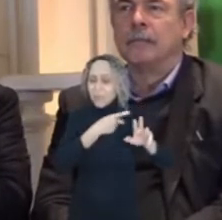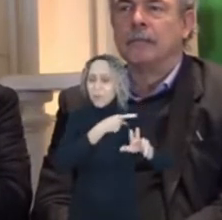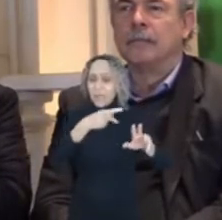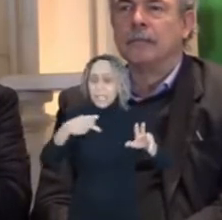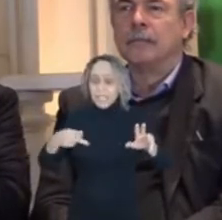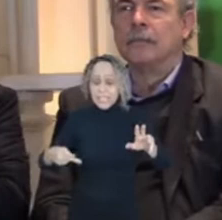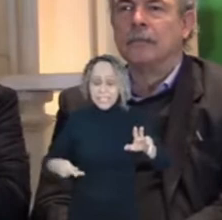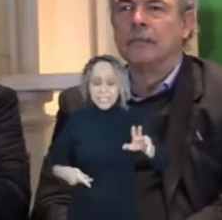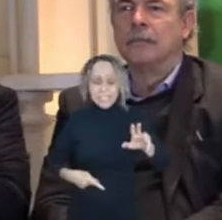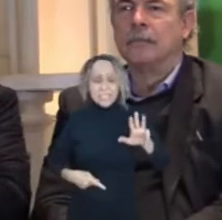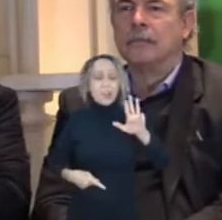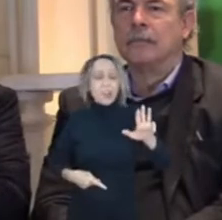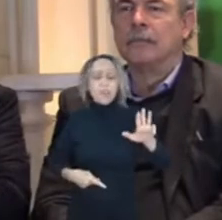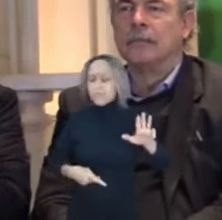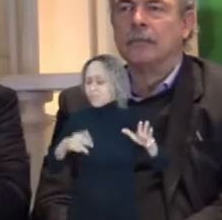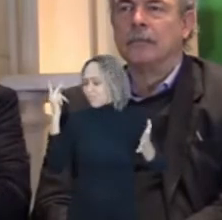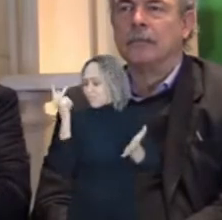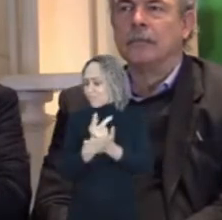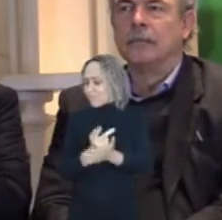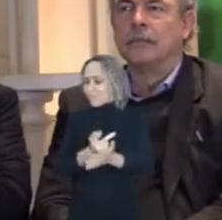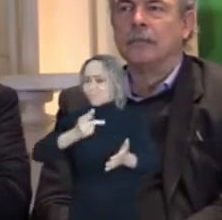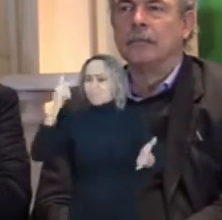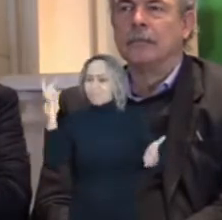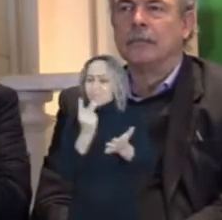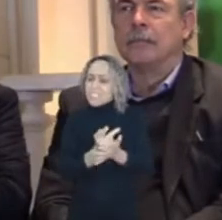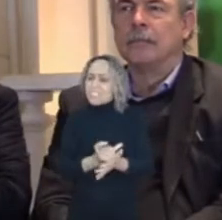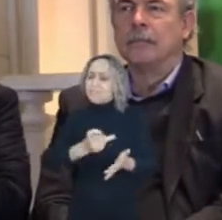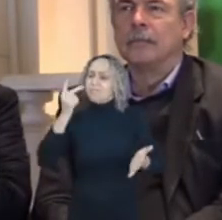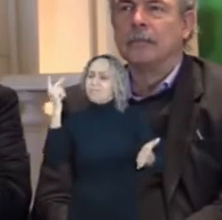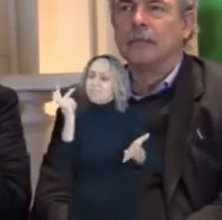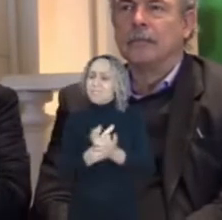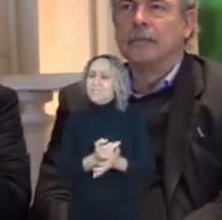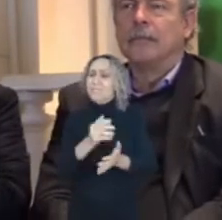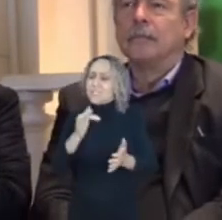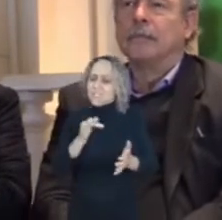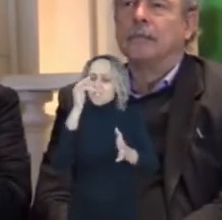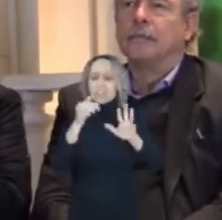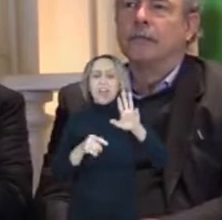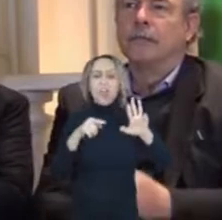sempre foi e sempre será o presidente Lula.